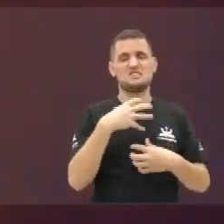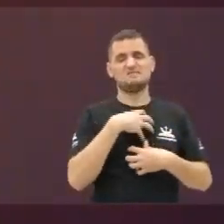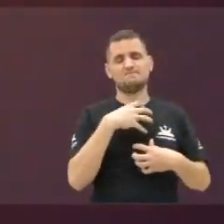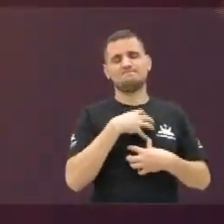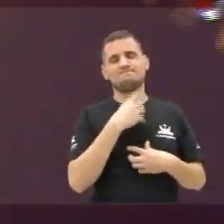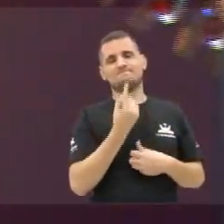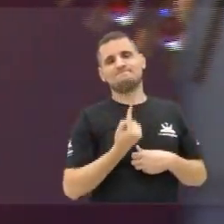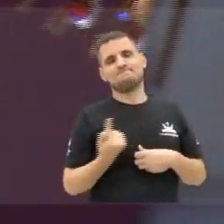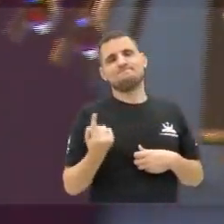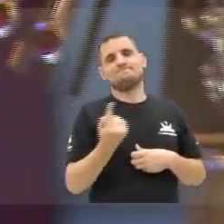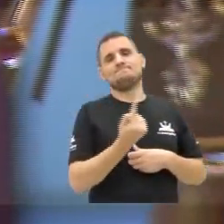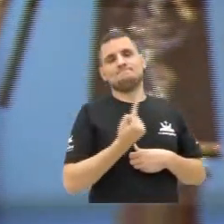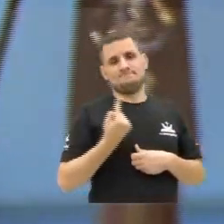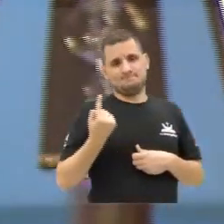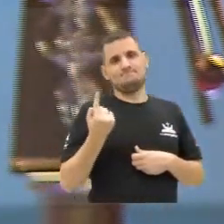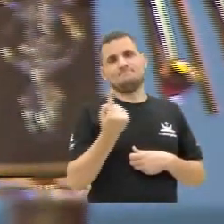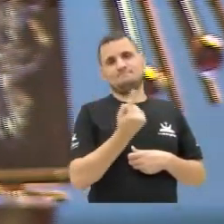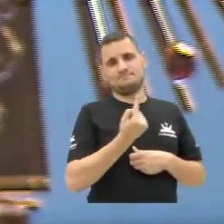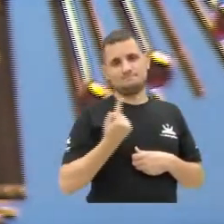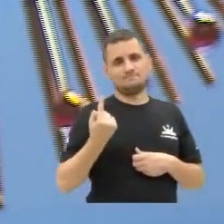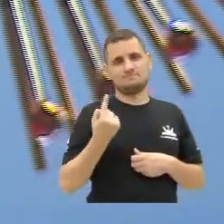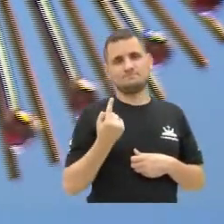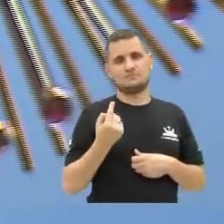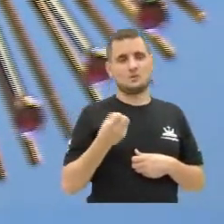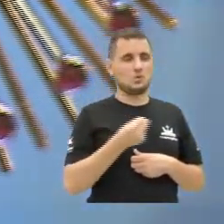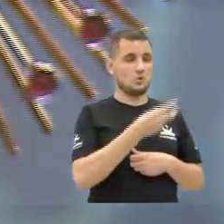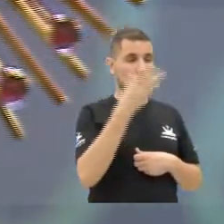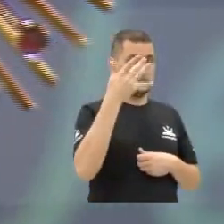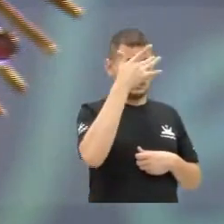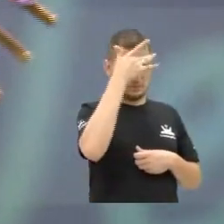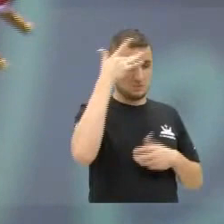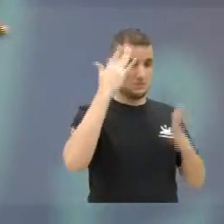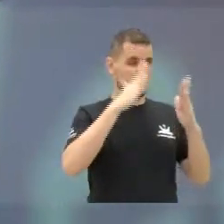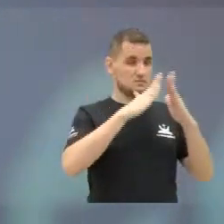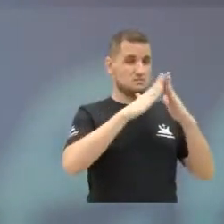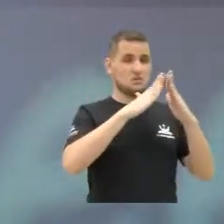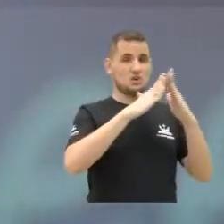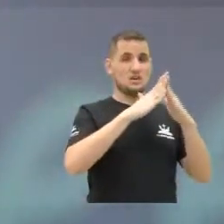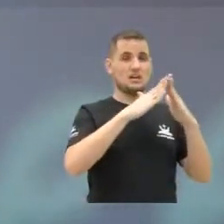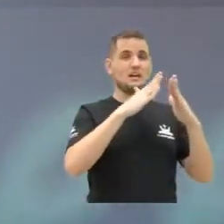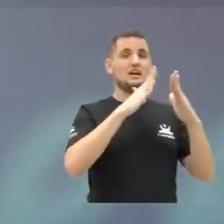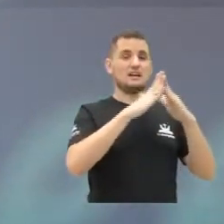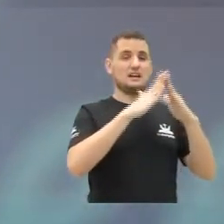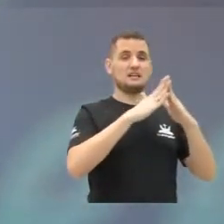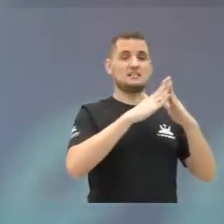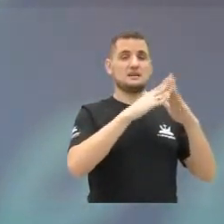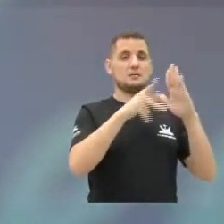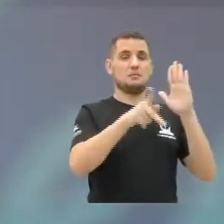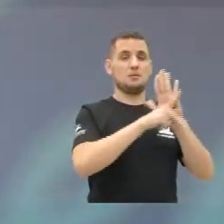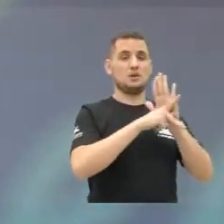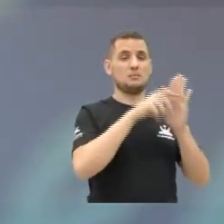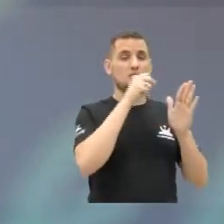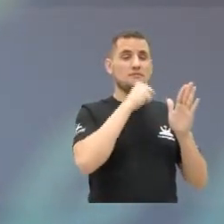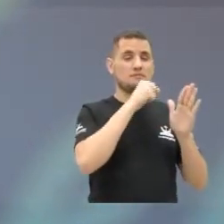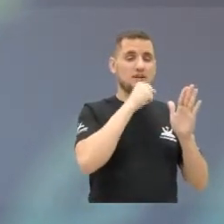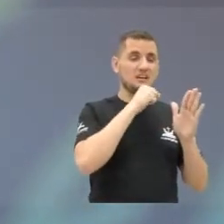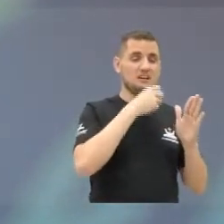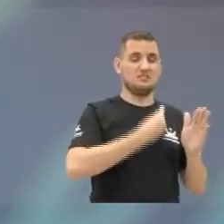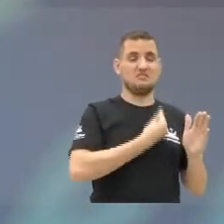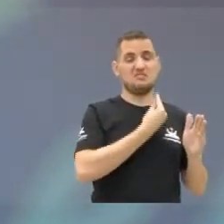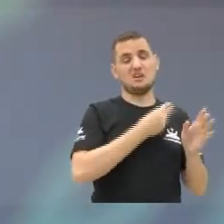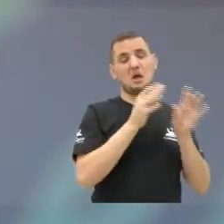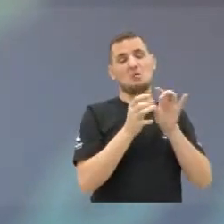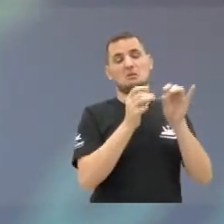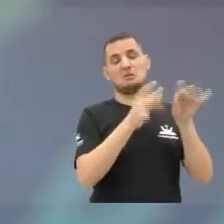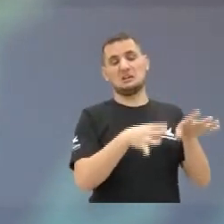sozinhos, quantos em abrigos, em hospitais, quantos que a família não visita ou não